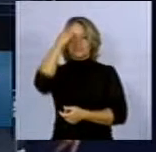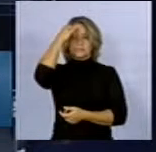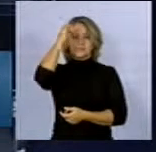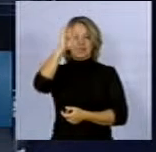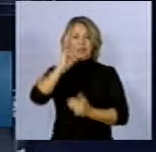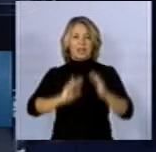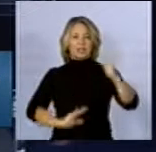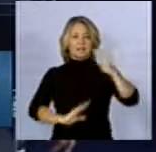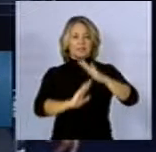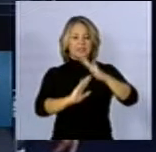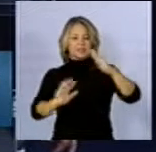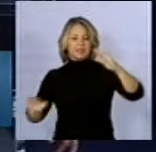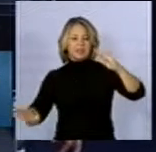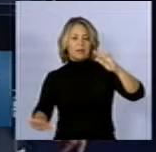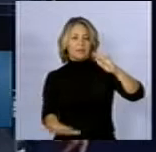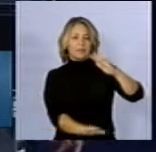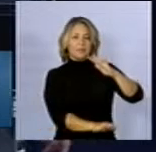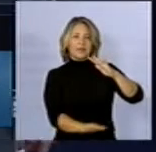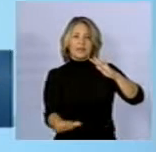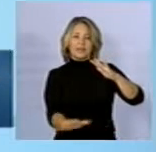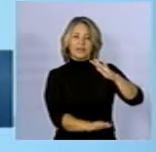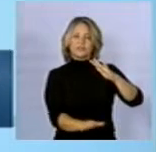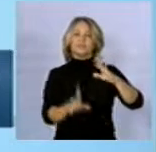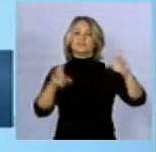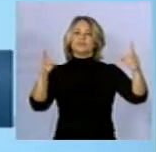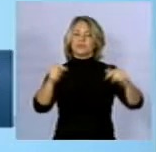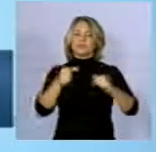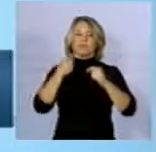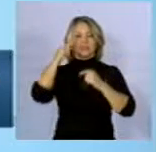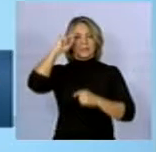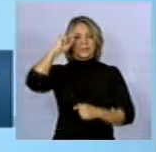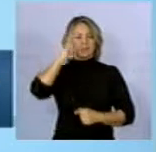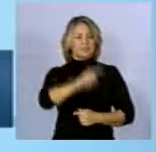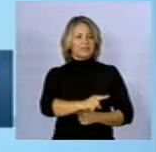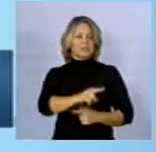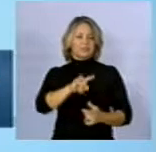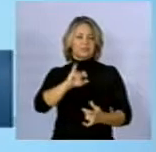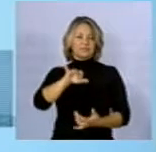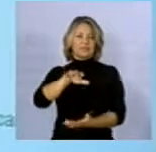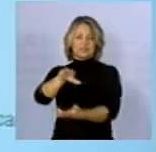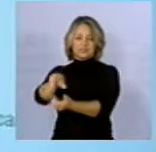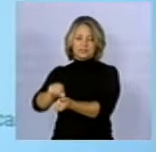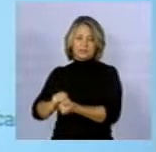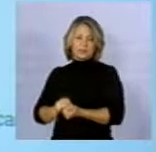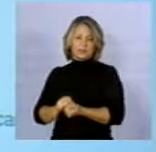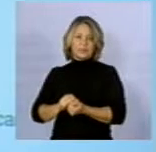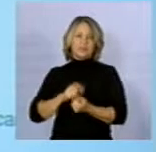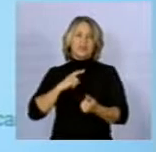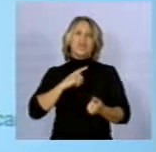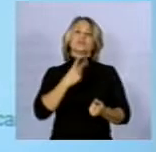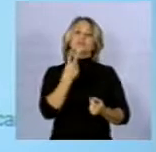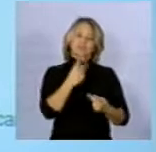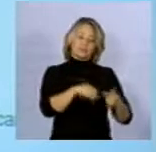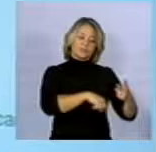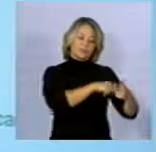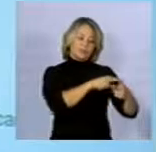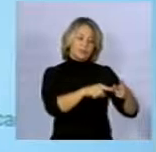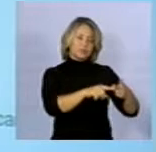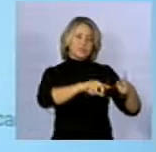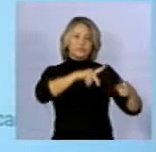inferiores do que recomendado internacional. Eu mencionei, então, dois países que